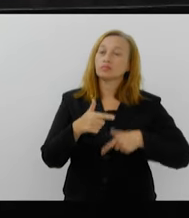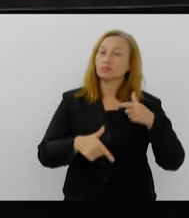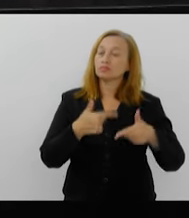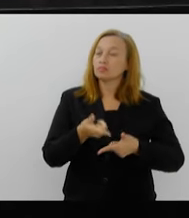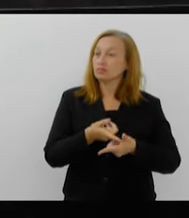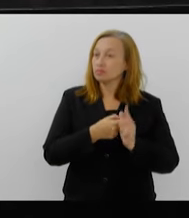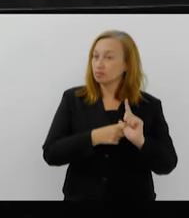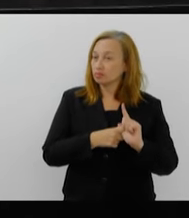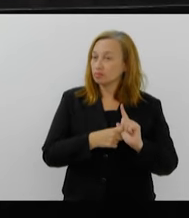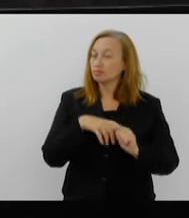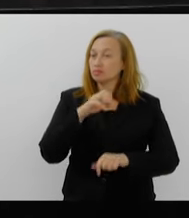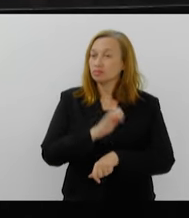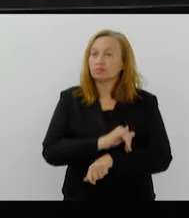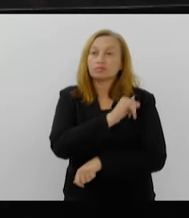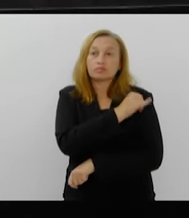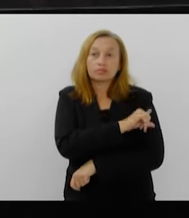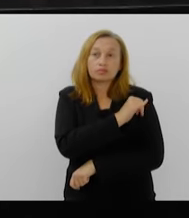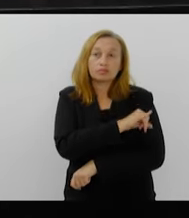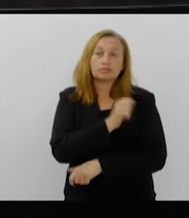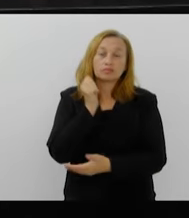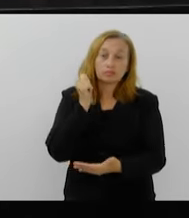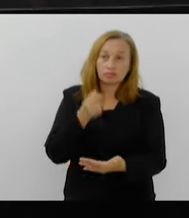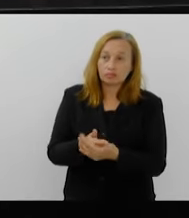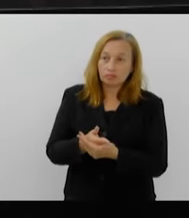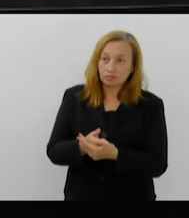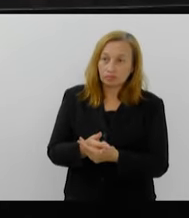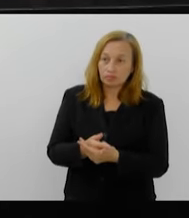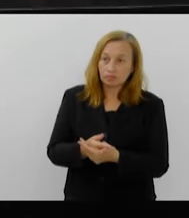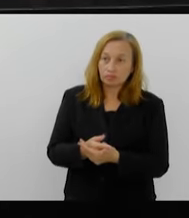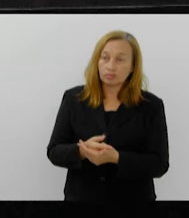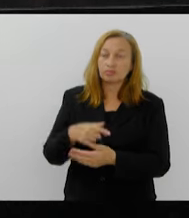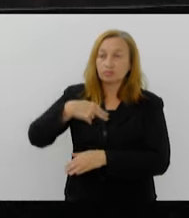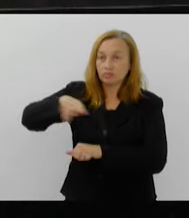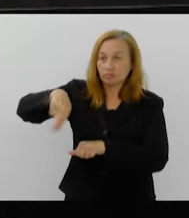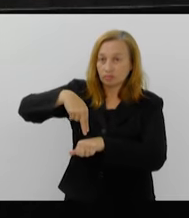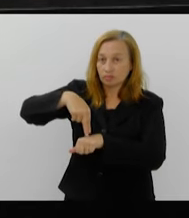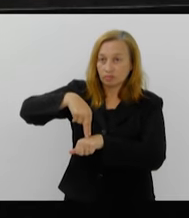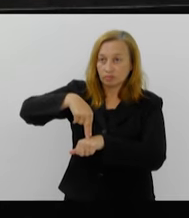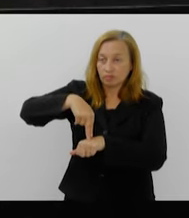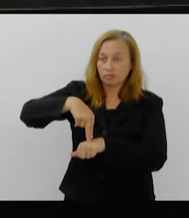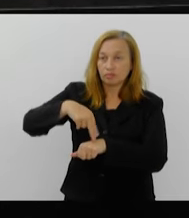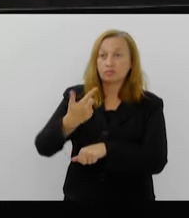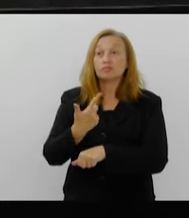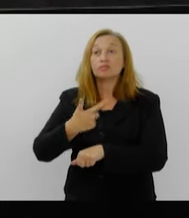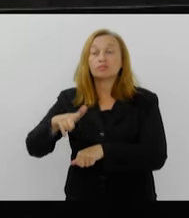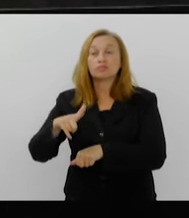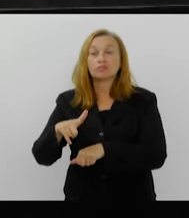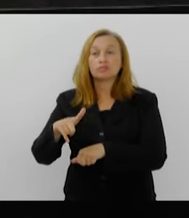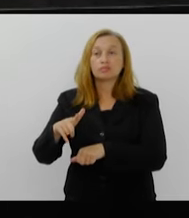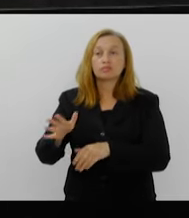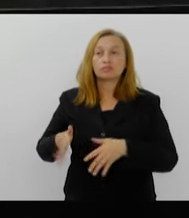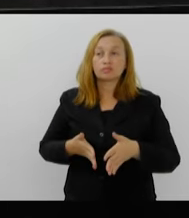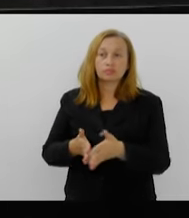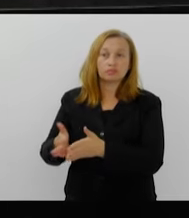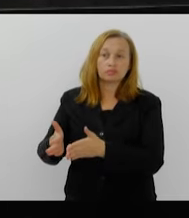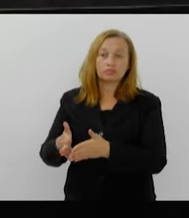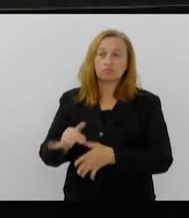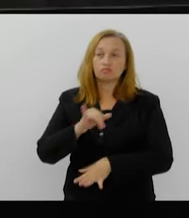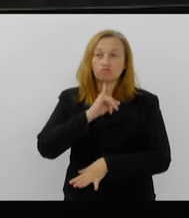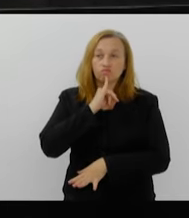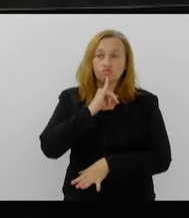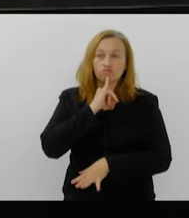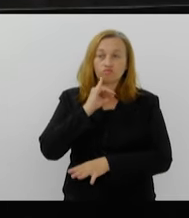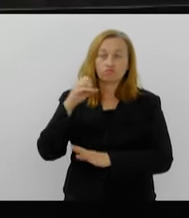o Estado do Rio de Janeiro paga para os cofres da União tenham outro ordenamento. Felizmente,